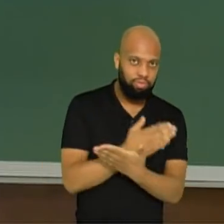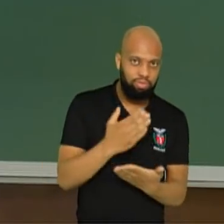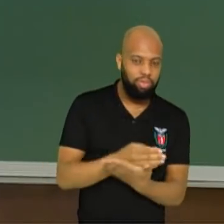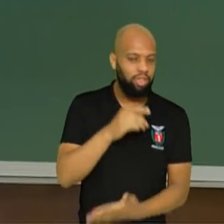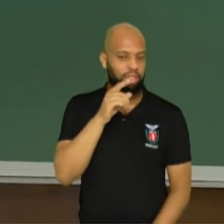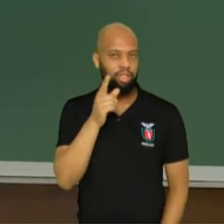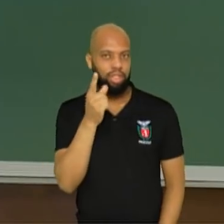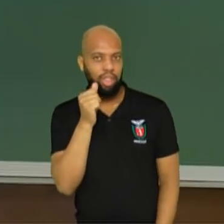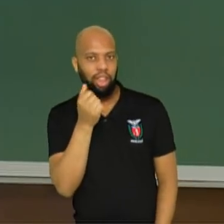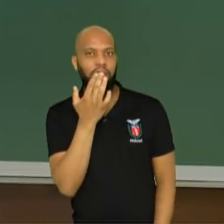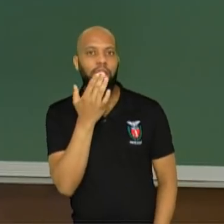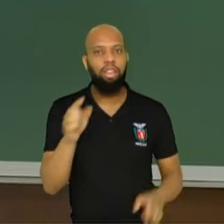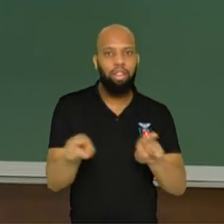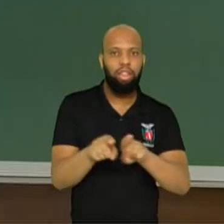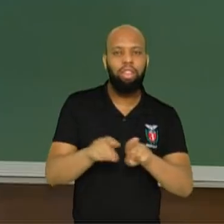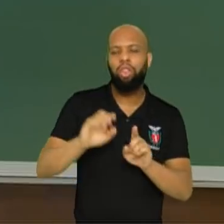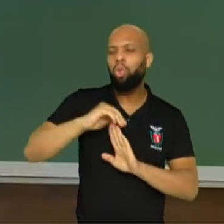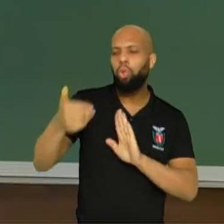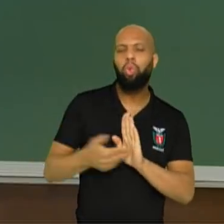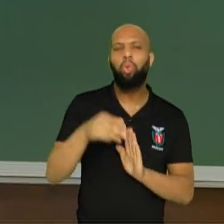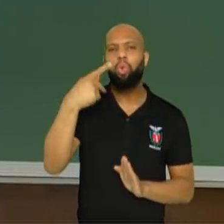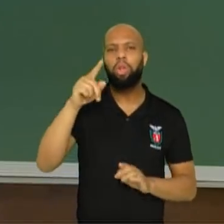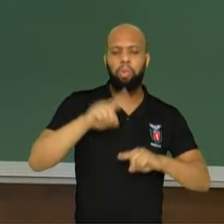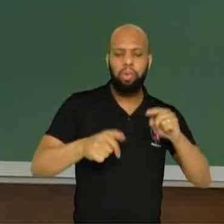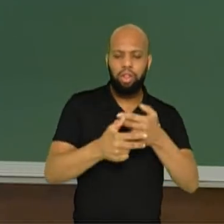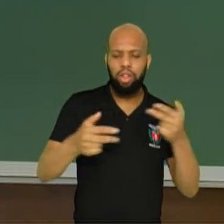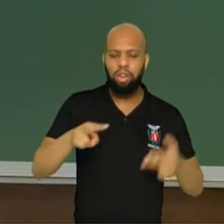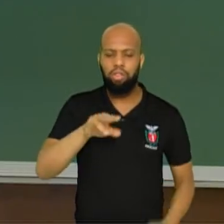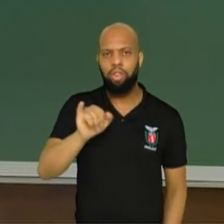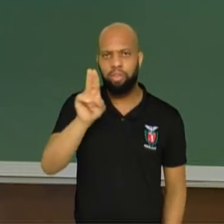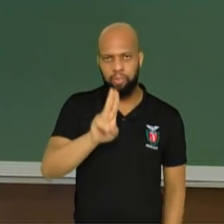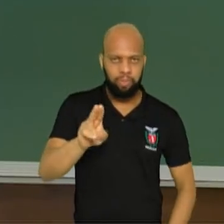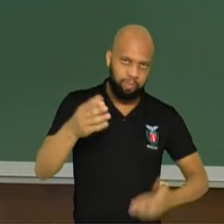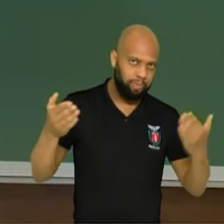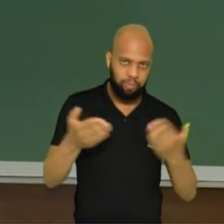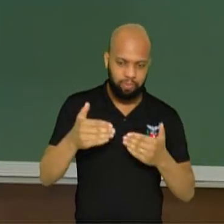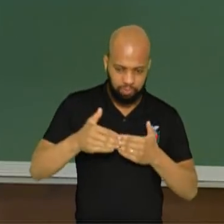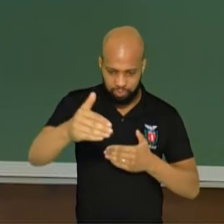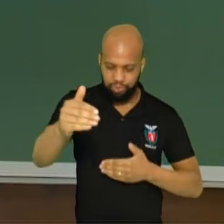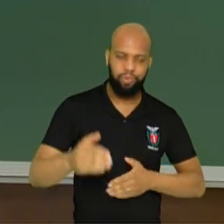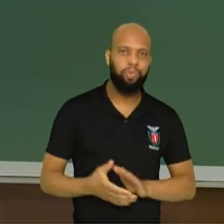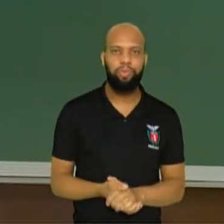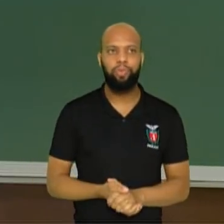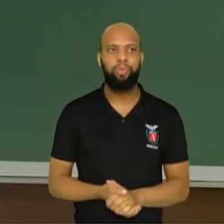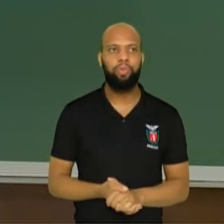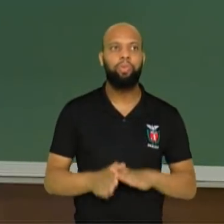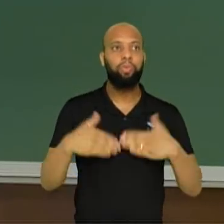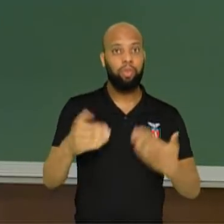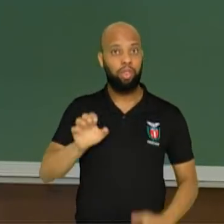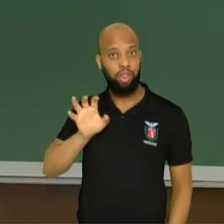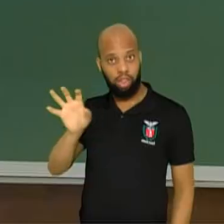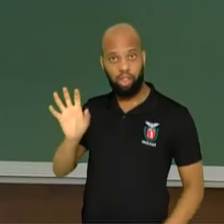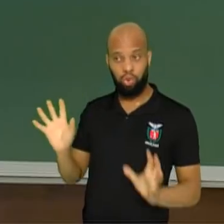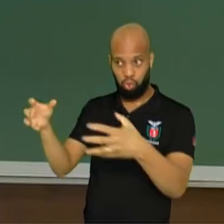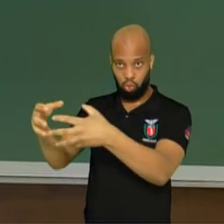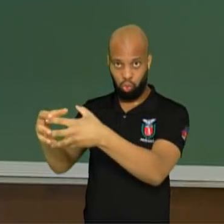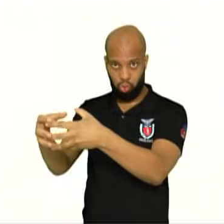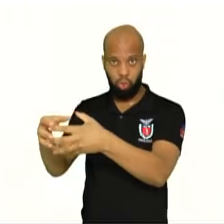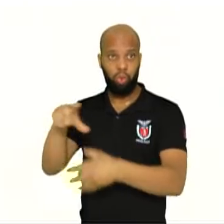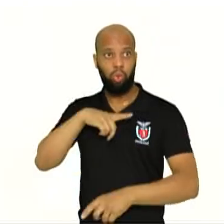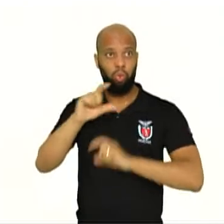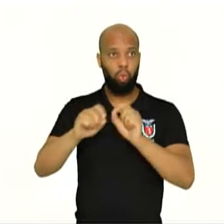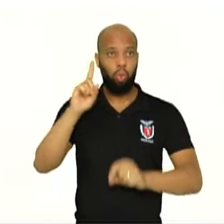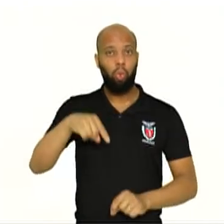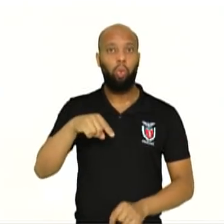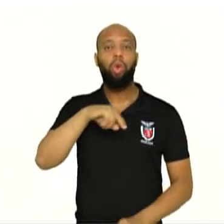lápis de cor, pega todo o seu material que a gente vai usar agora. Vamos lá. Os poríferos e os cnidários, eles